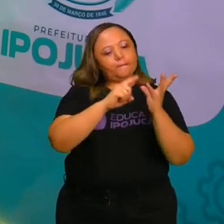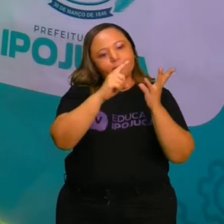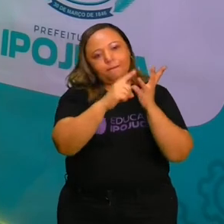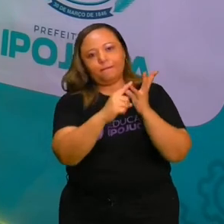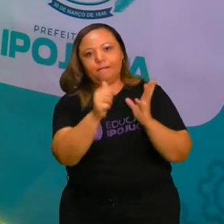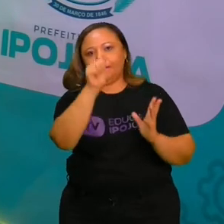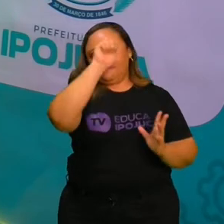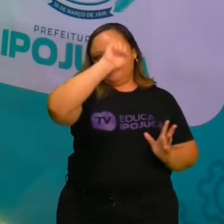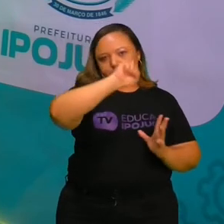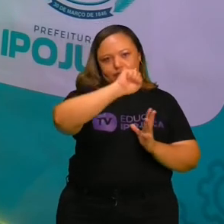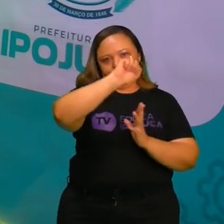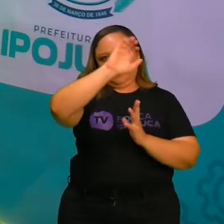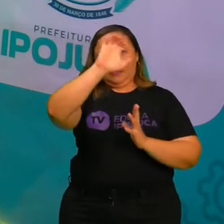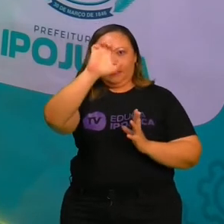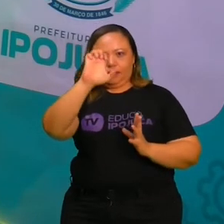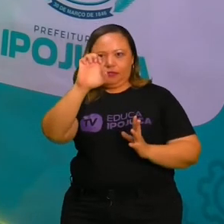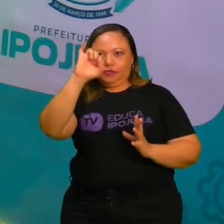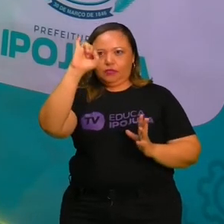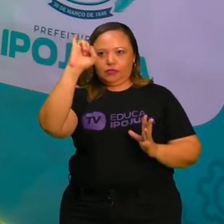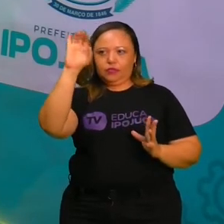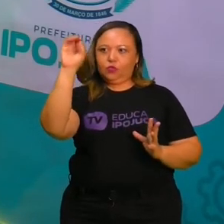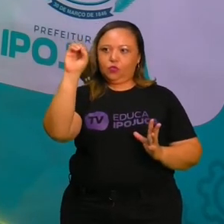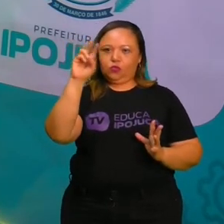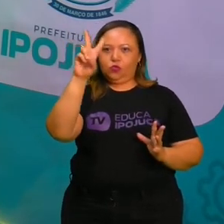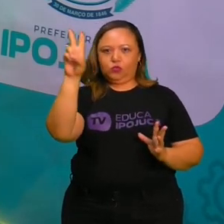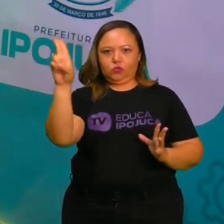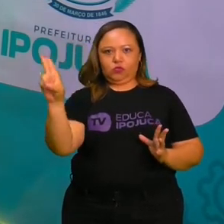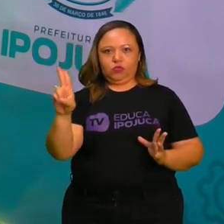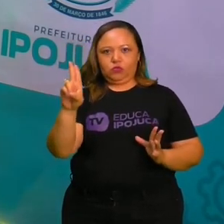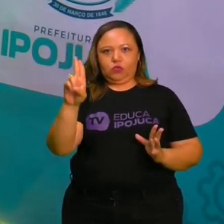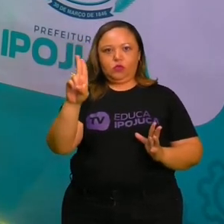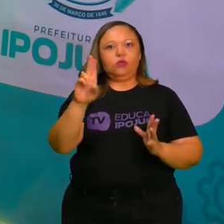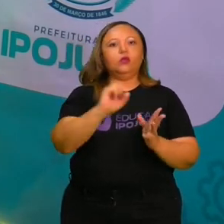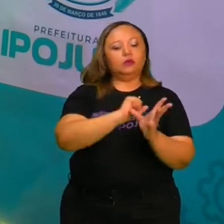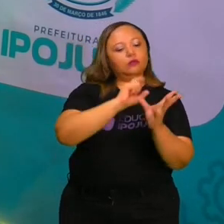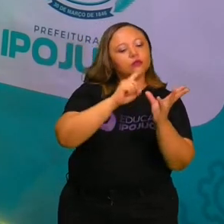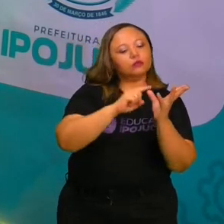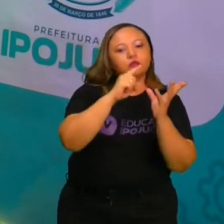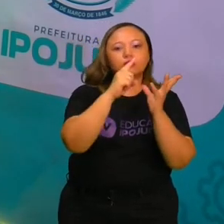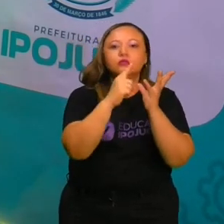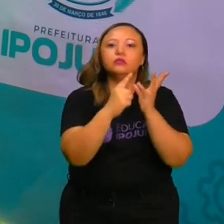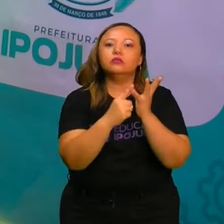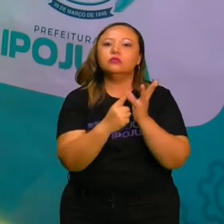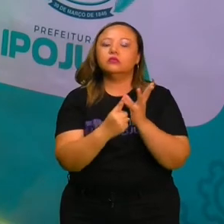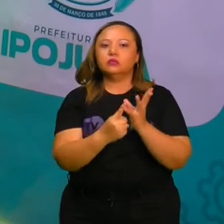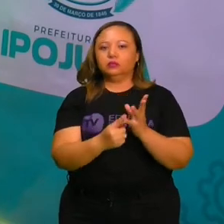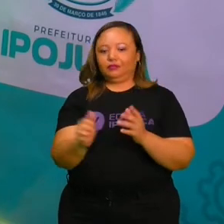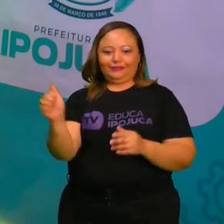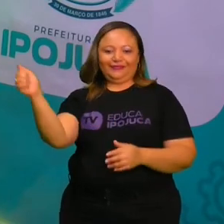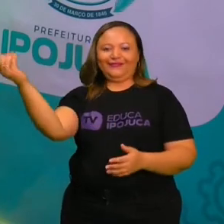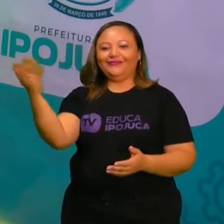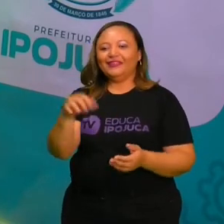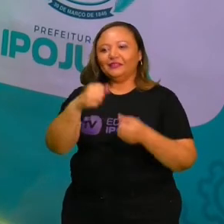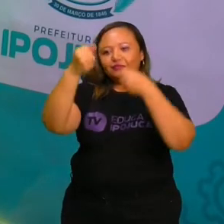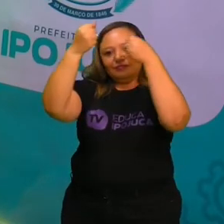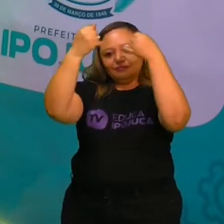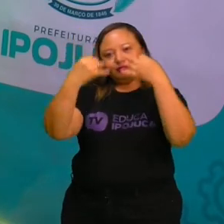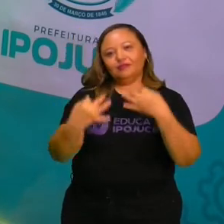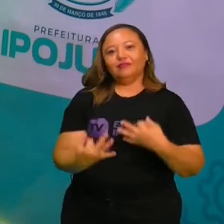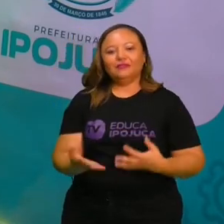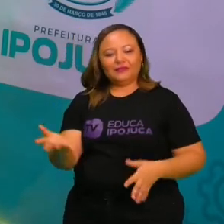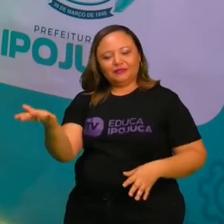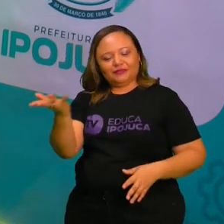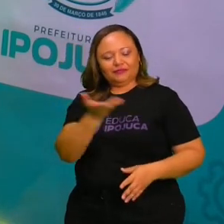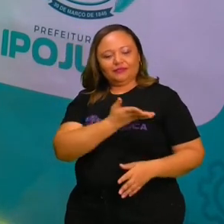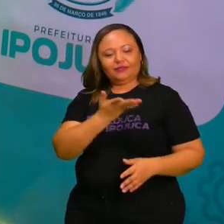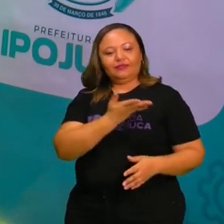A, E, I, O, U. São as que as pessoas dizem que são as amiguinhas, são as vogais.